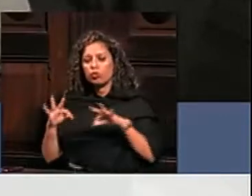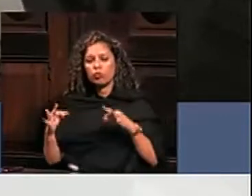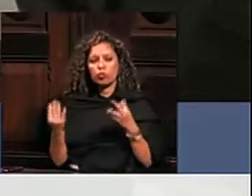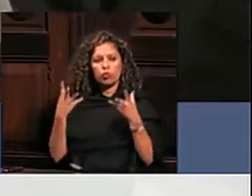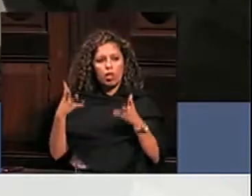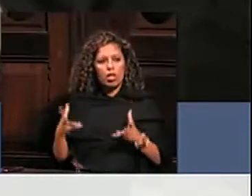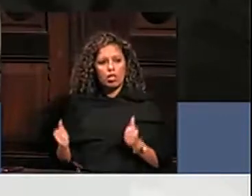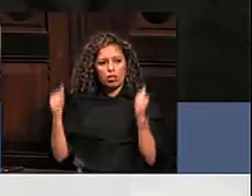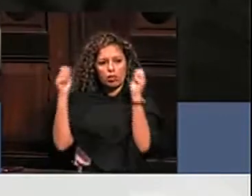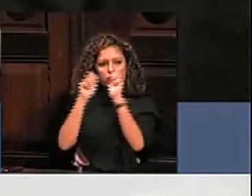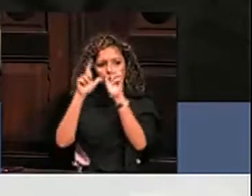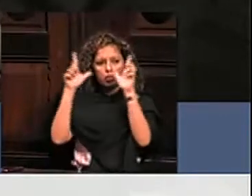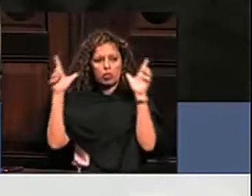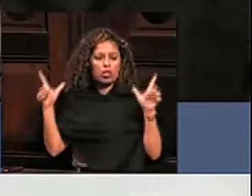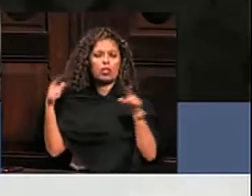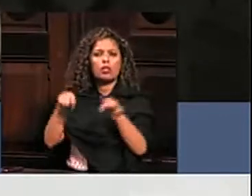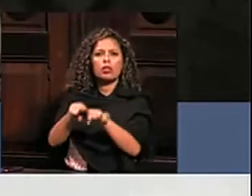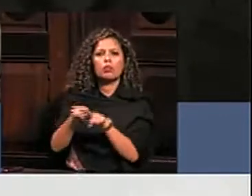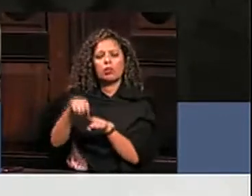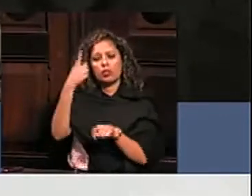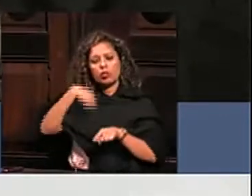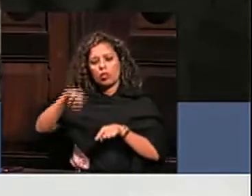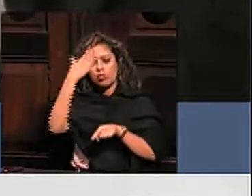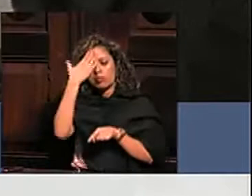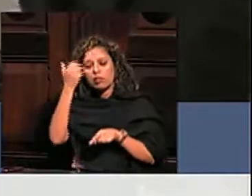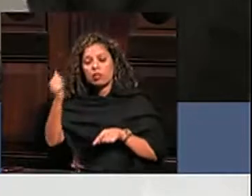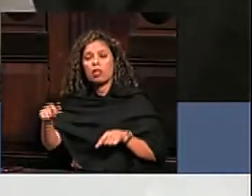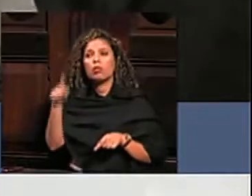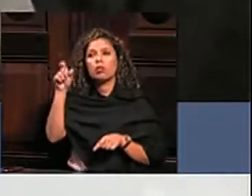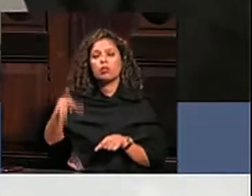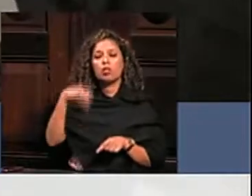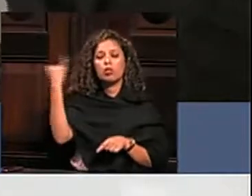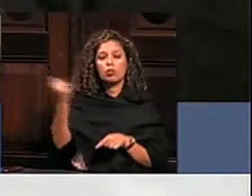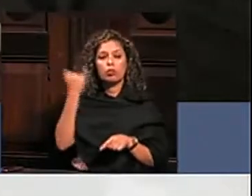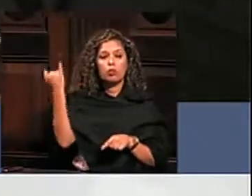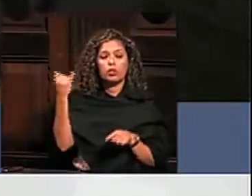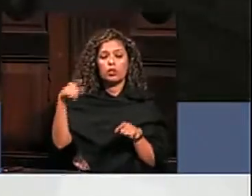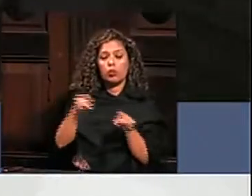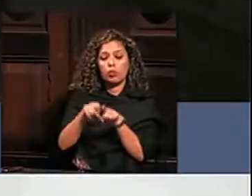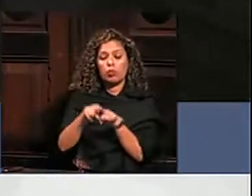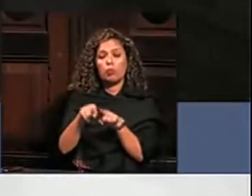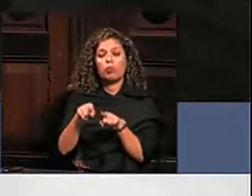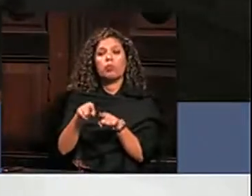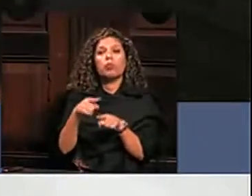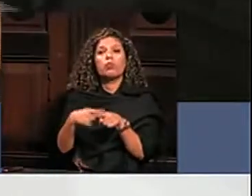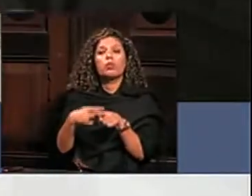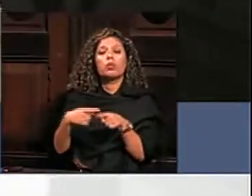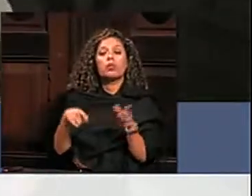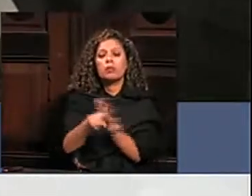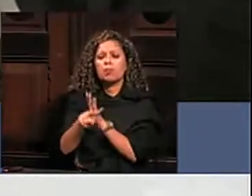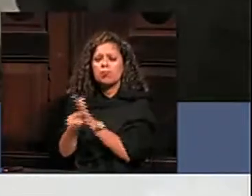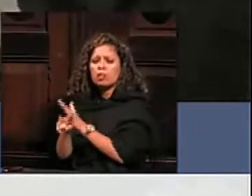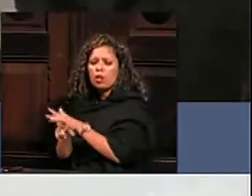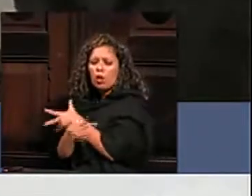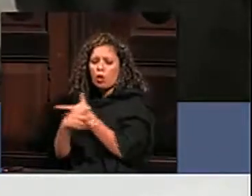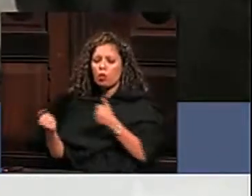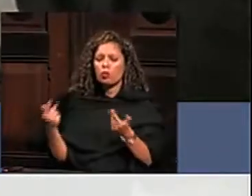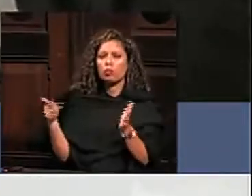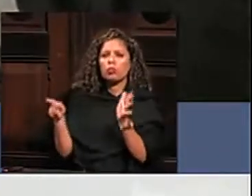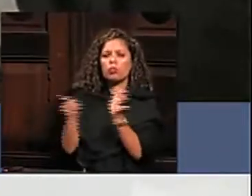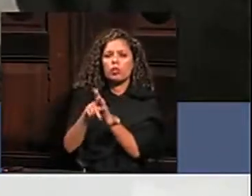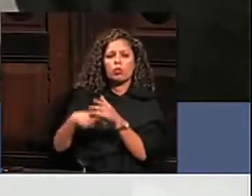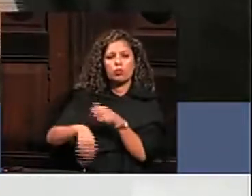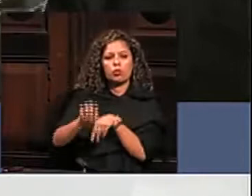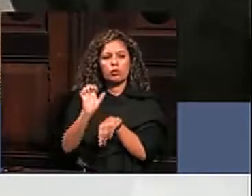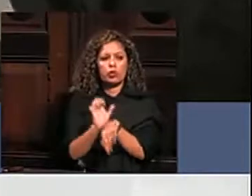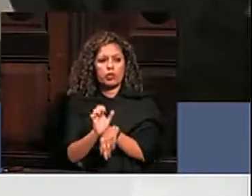tempo, nós sabemos da importância dessa controladoria no sentido de fiscalizar as contas do Estado. Na linha que o deputado Paulo falou,